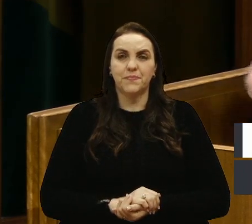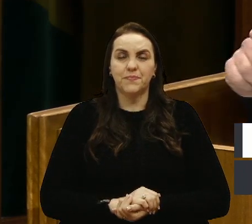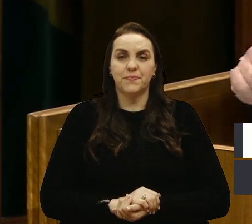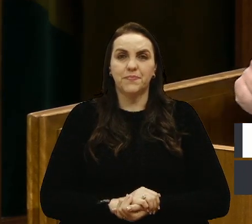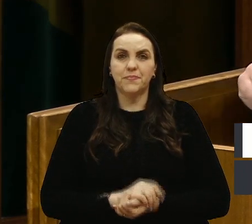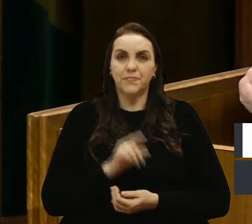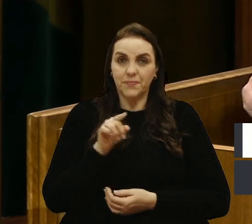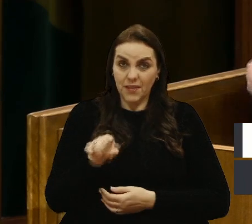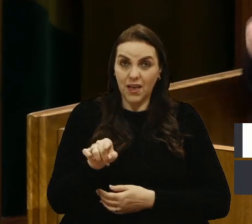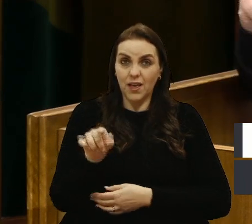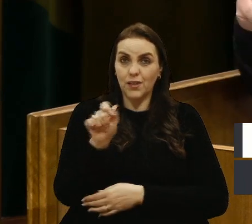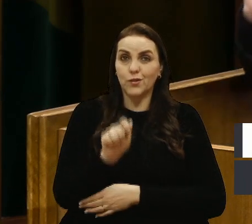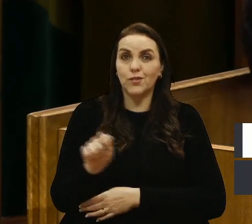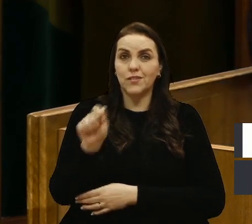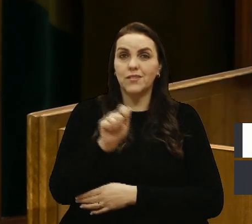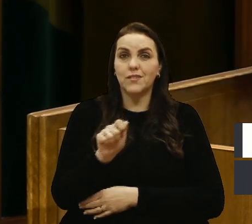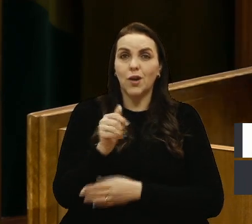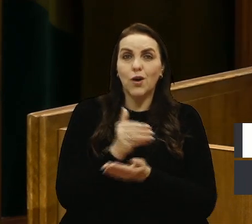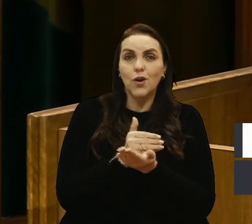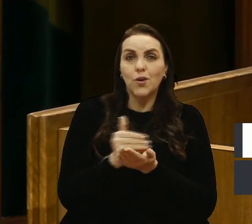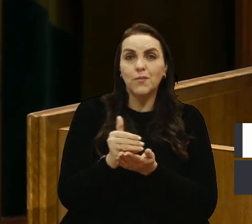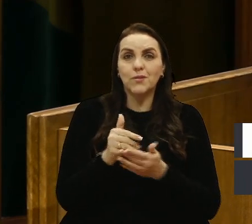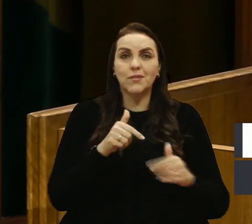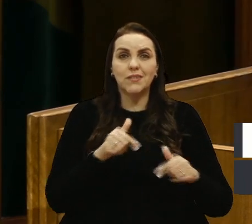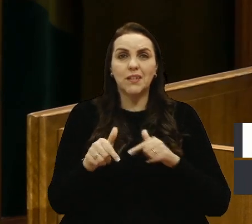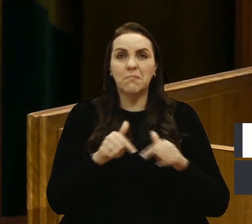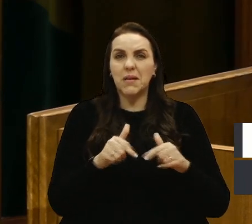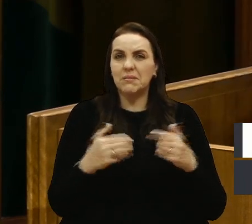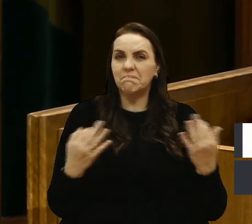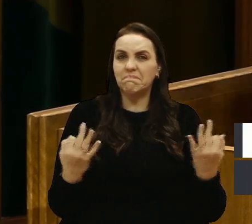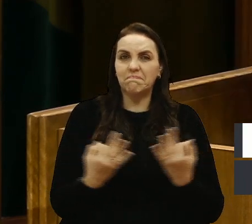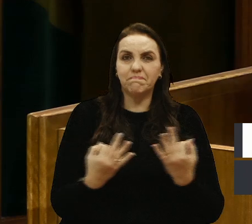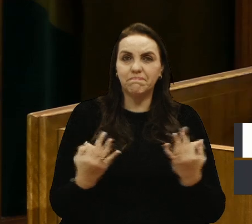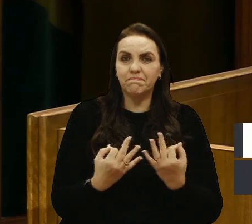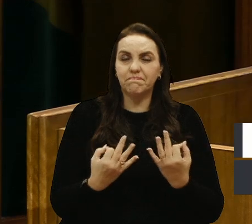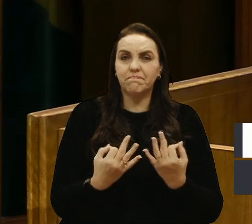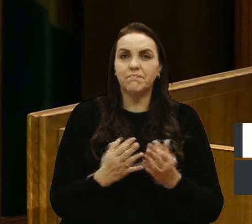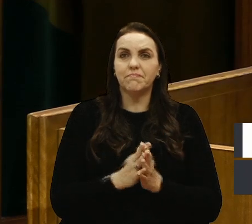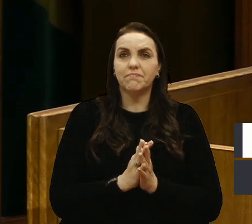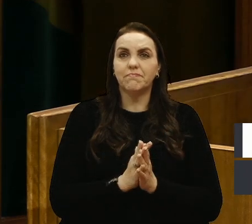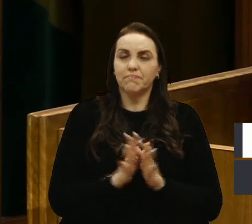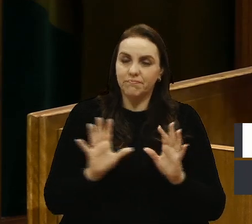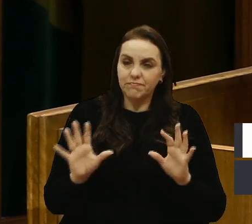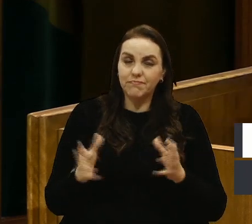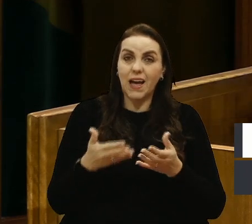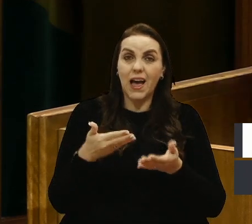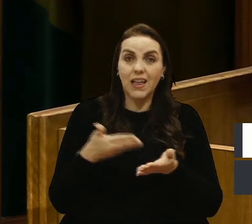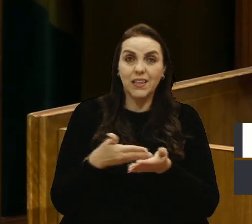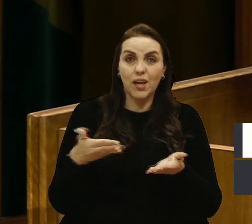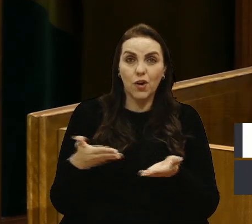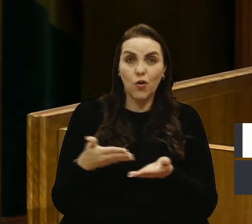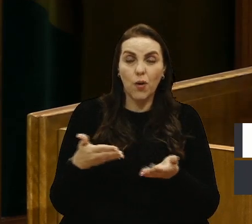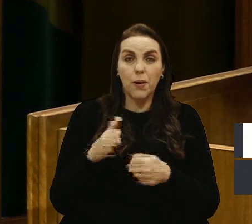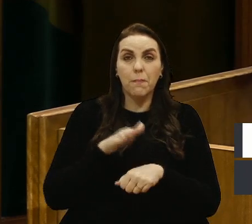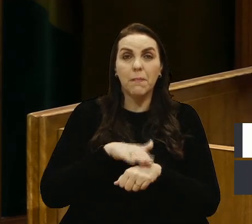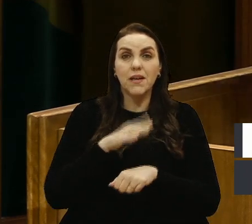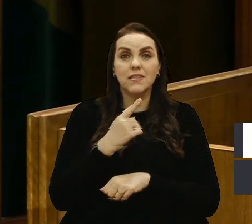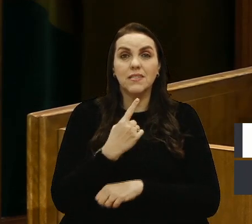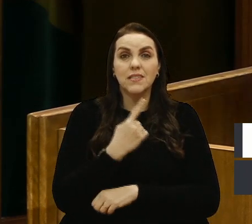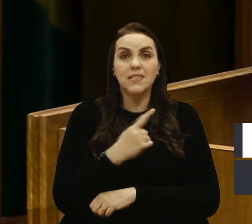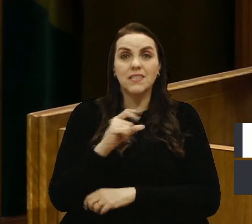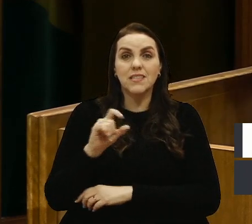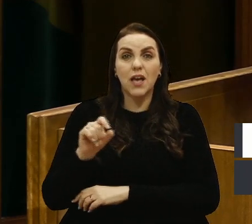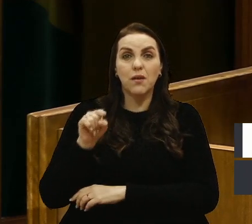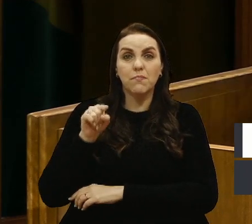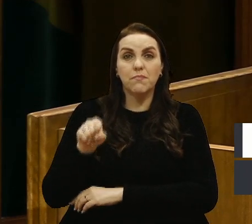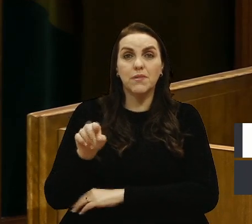E essa associação começou com um trabalho magnífico, juntando até o presente momento mais de R$100